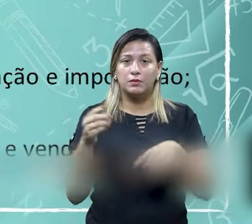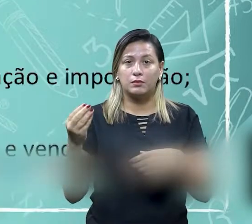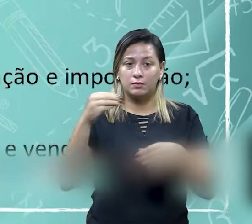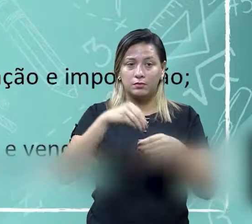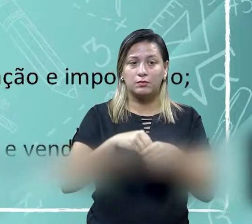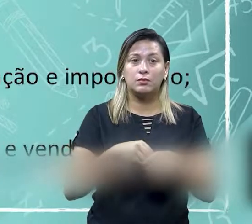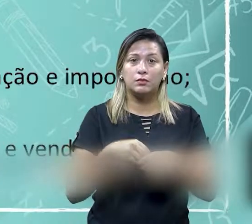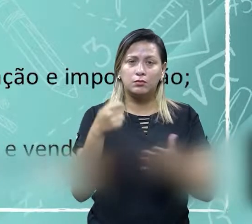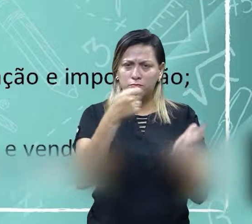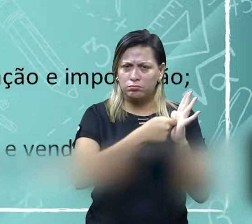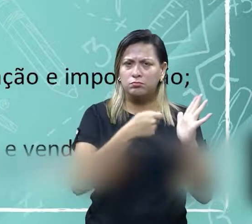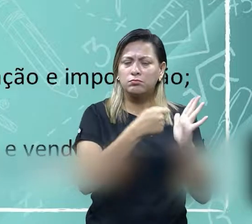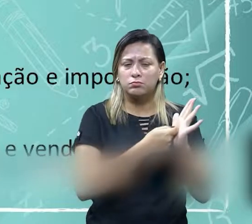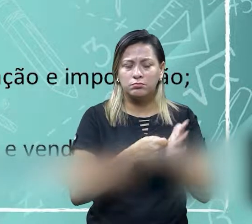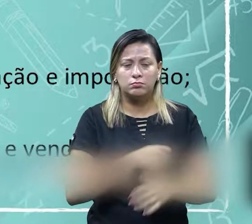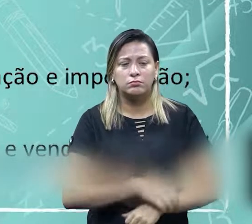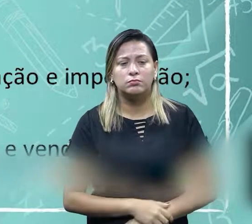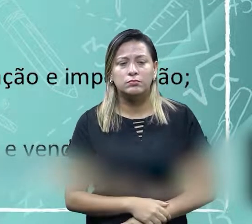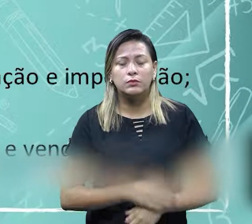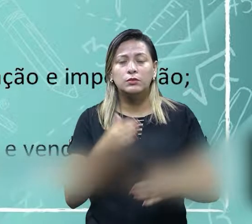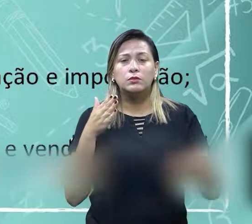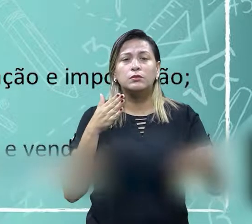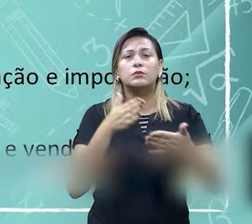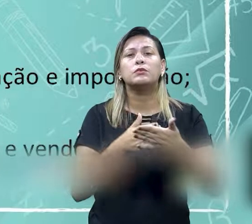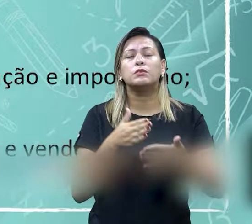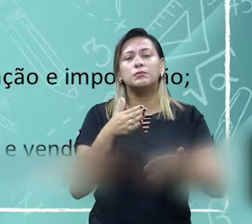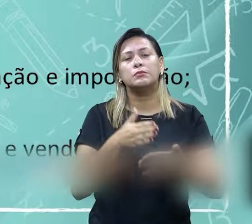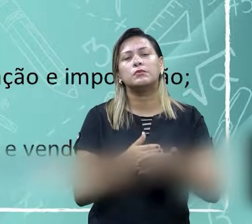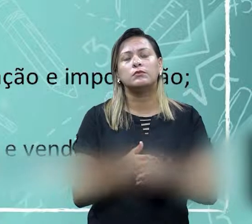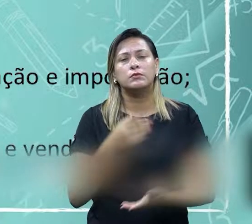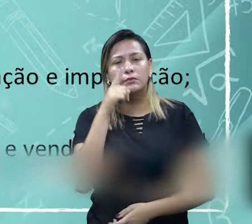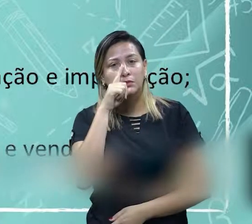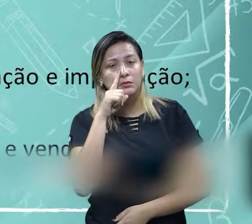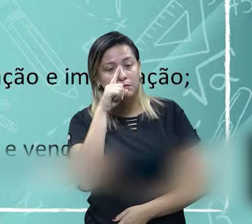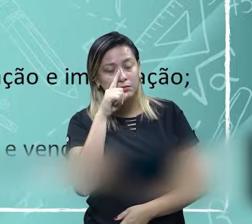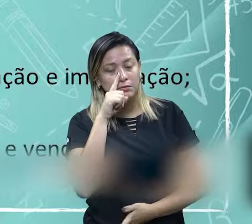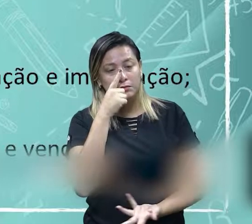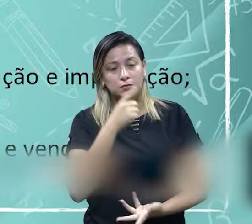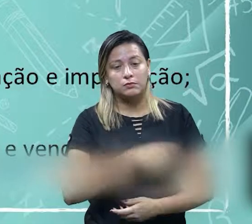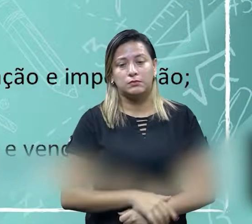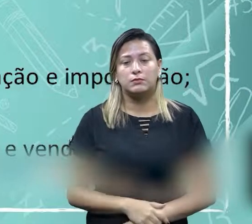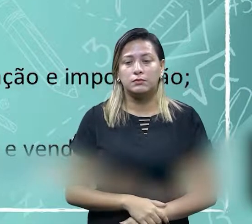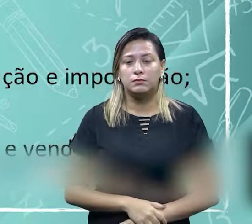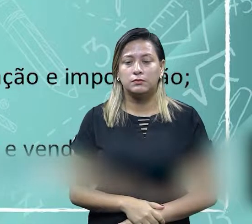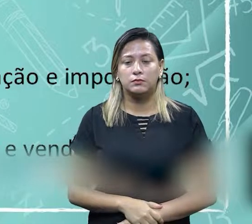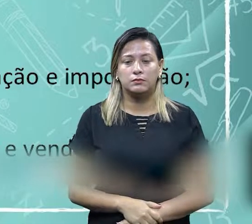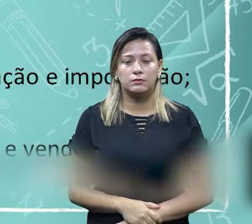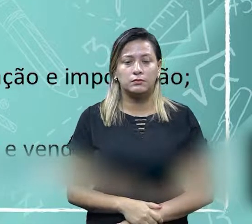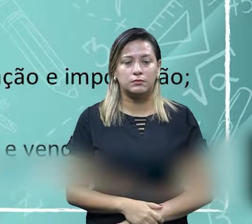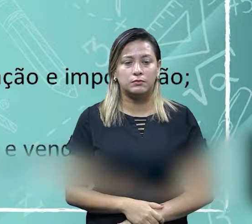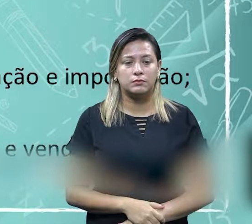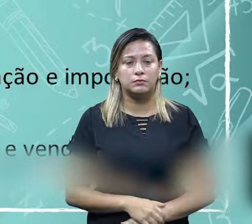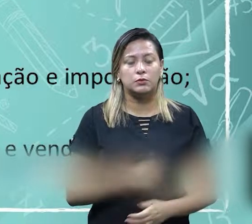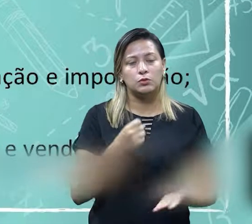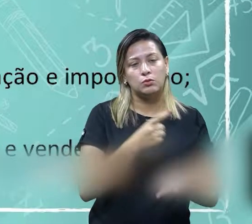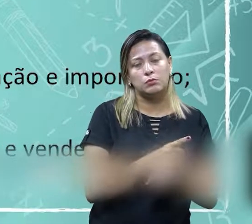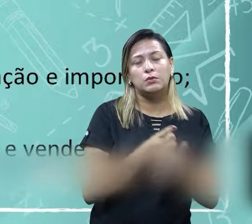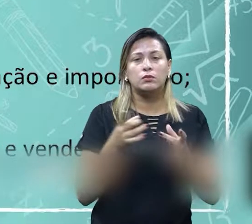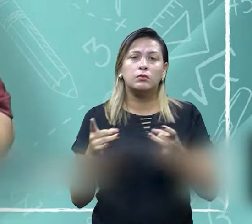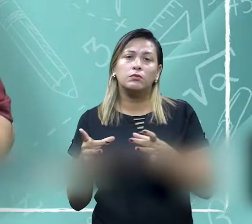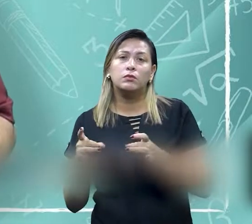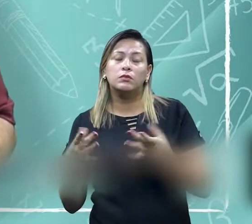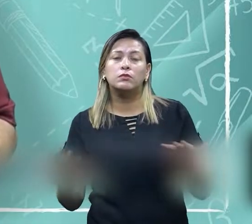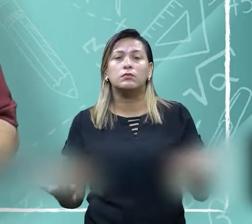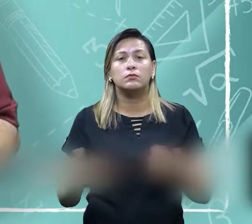bom? Quais são os limites de risco para cada comprador e vendedor, tá certo? Quais são os riscos com